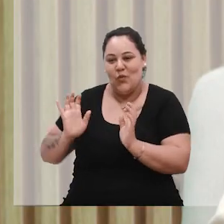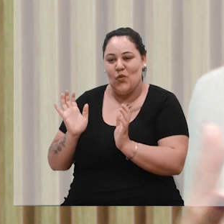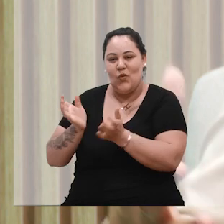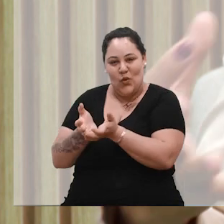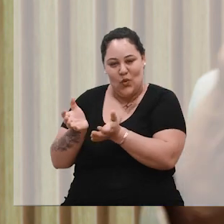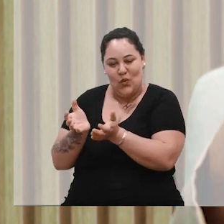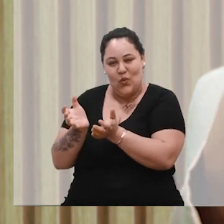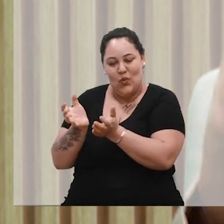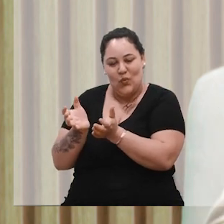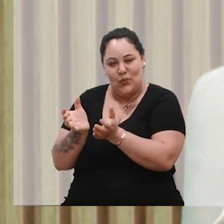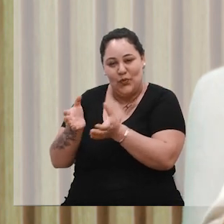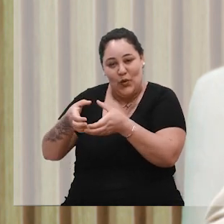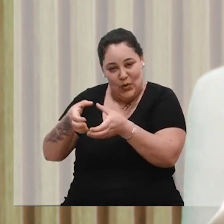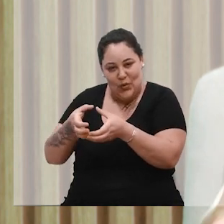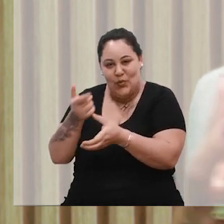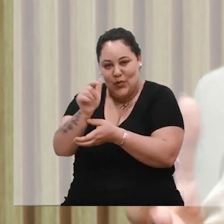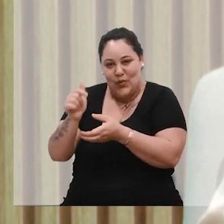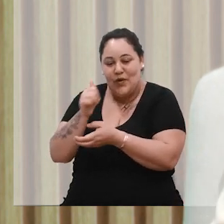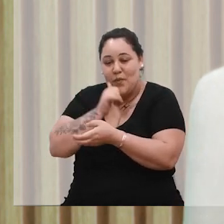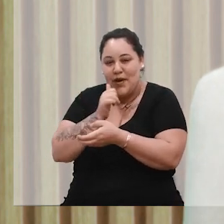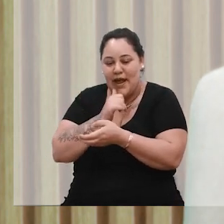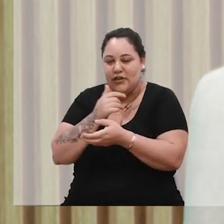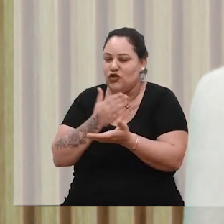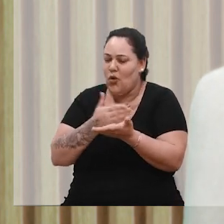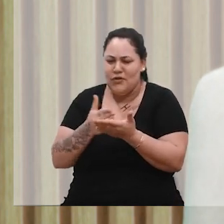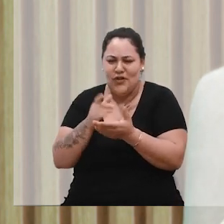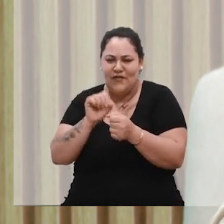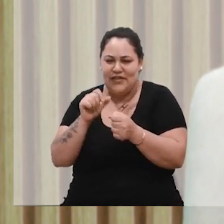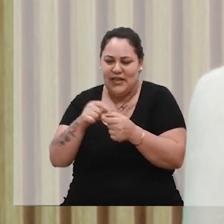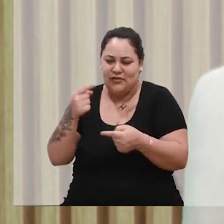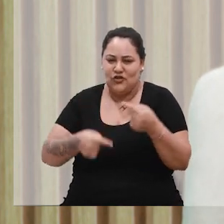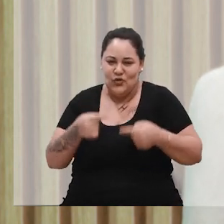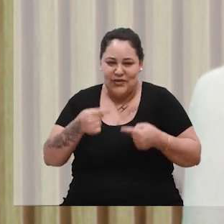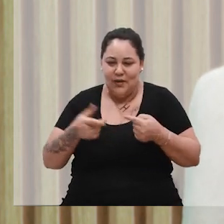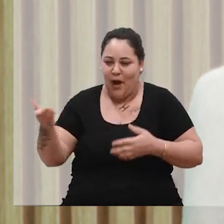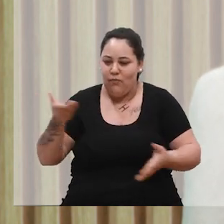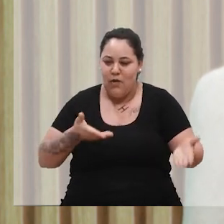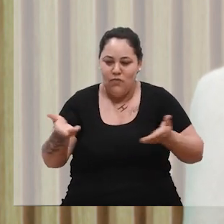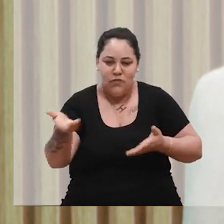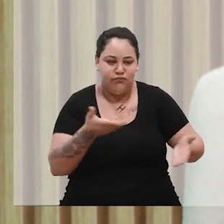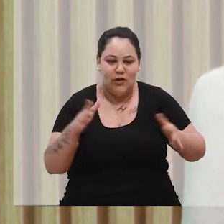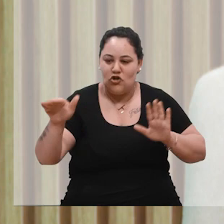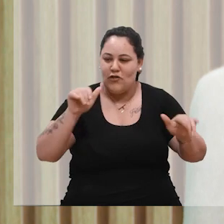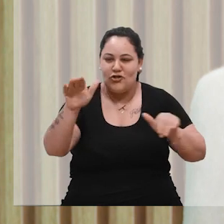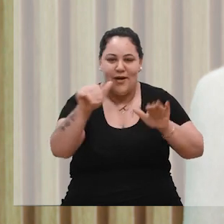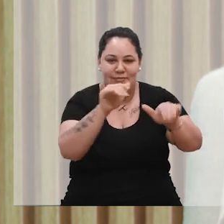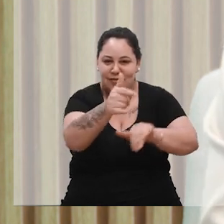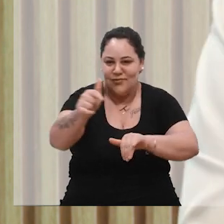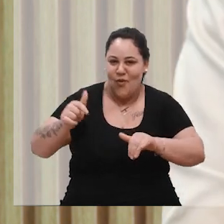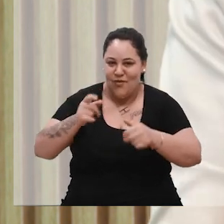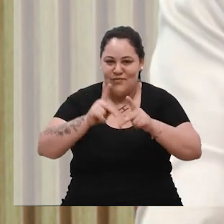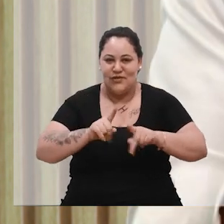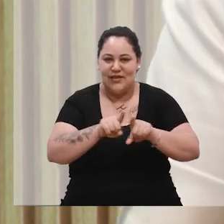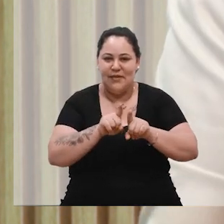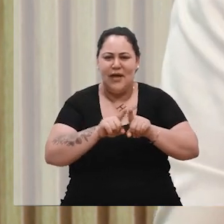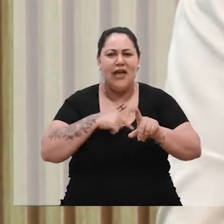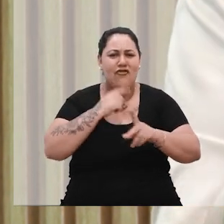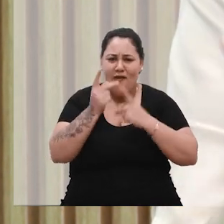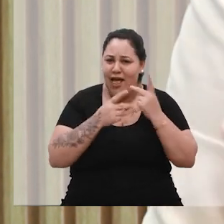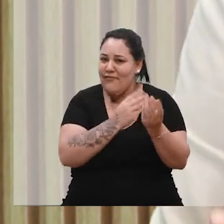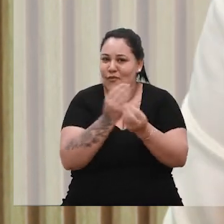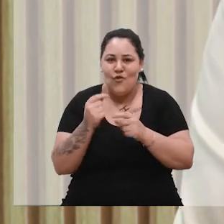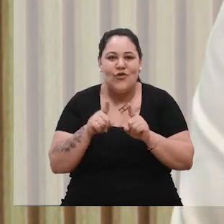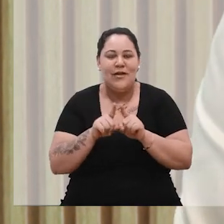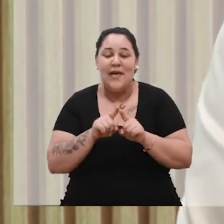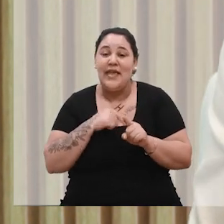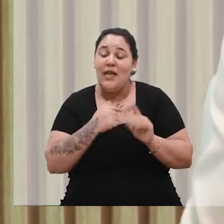começou a discutir isso, a gente foi aproximando essas pessoas, né, que têm um envolvimento e um conhecimento para nos ajudar nesse sentido. E a gente falava muito sobre isso